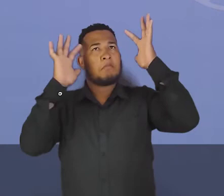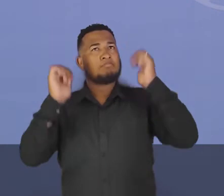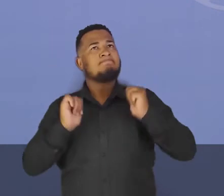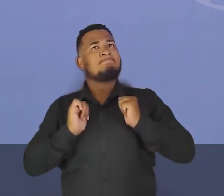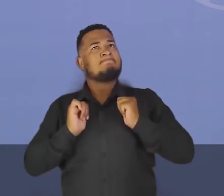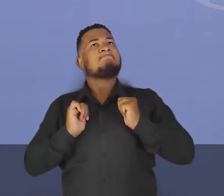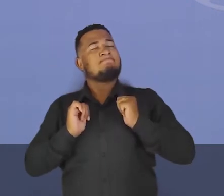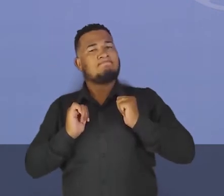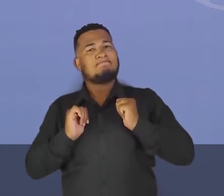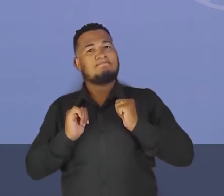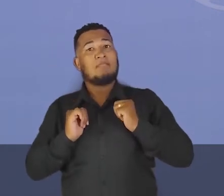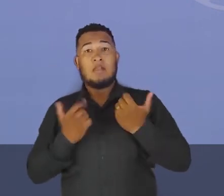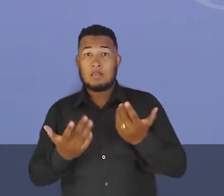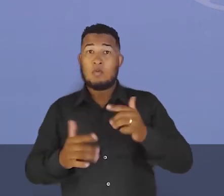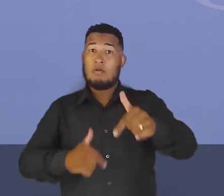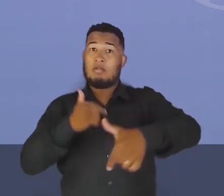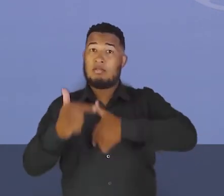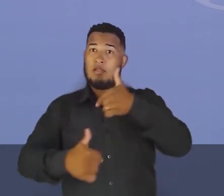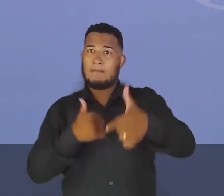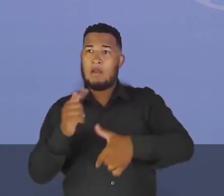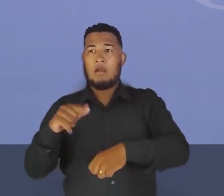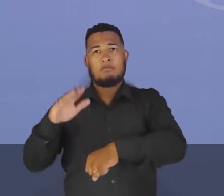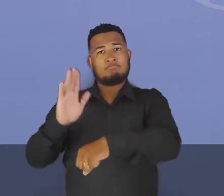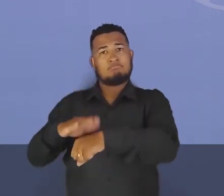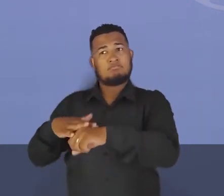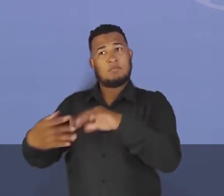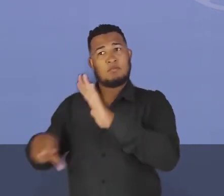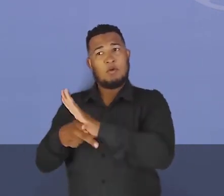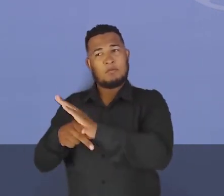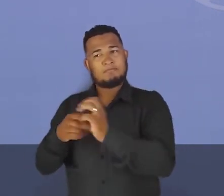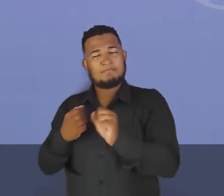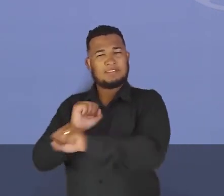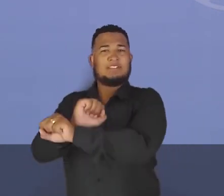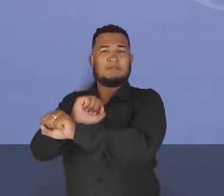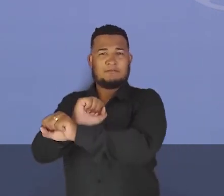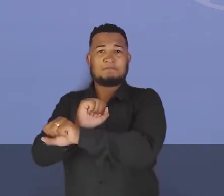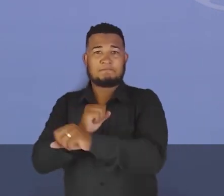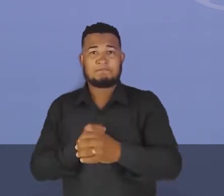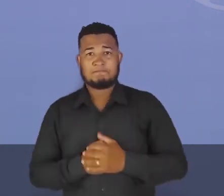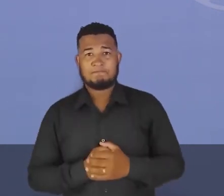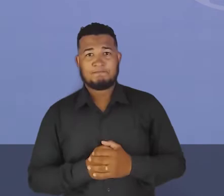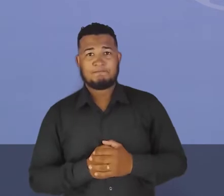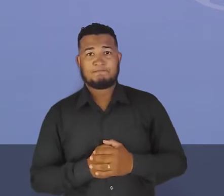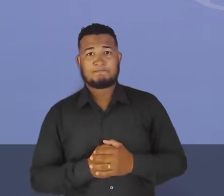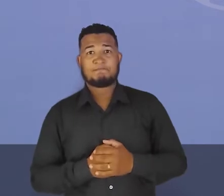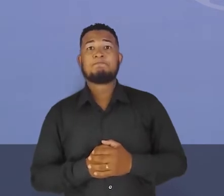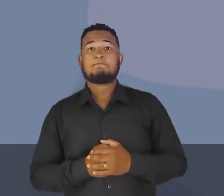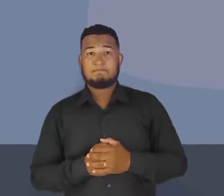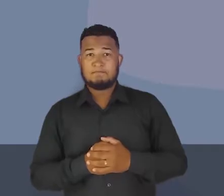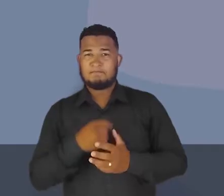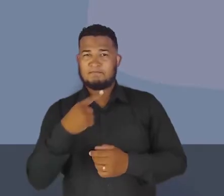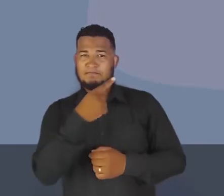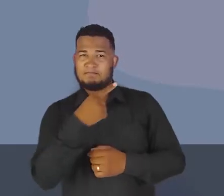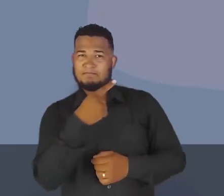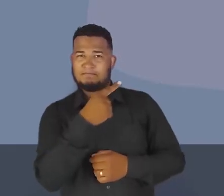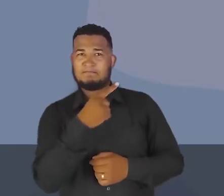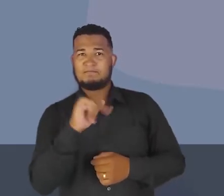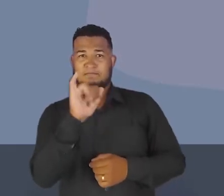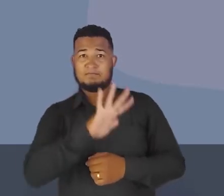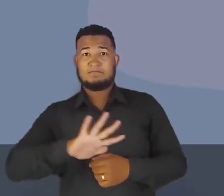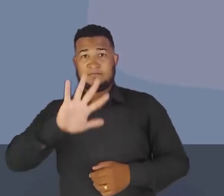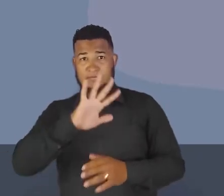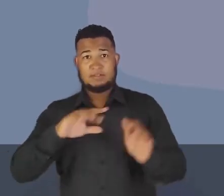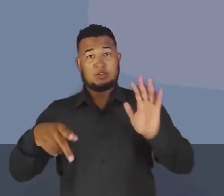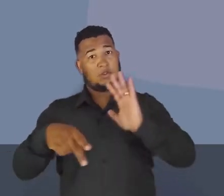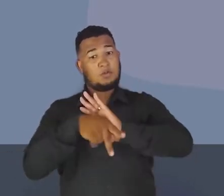atividades. E o trabalho, então, ficava a cargo dos escravos. Perfeito? Aqui nós temos uma imagem de